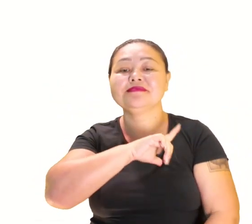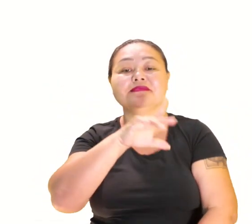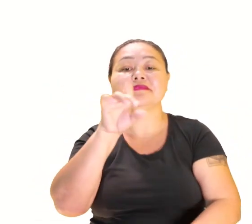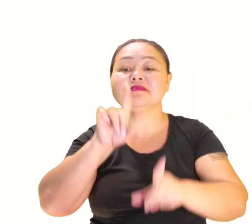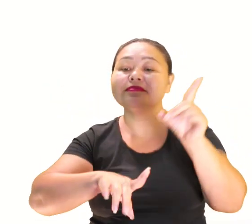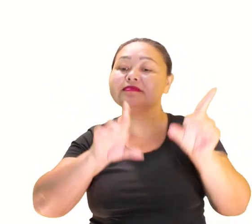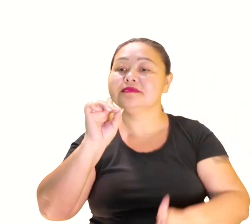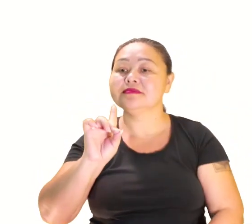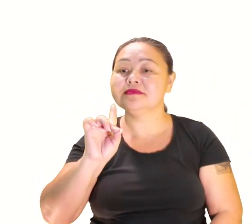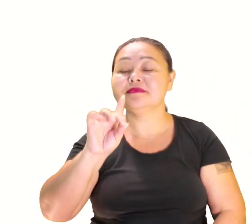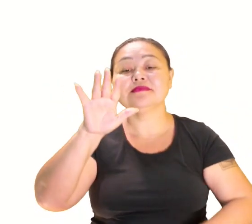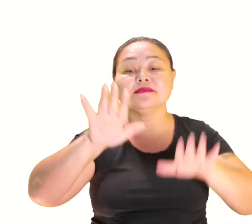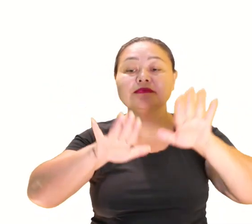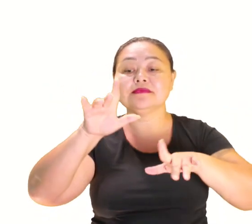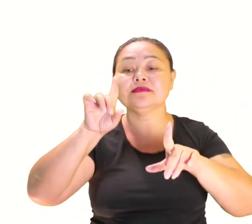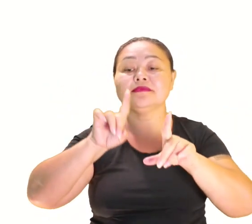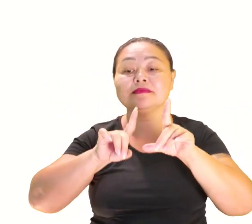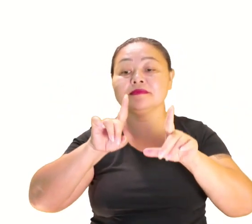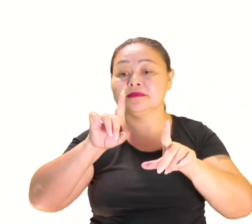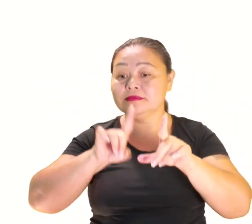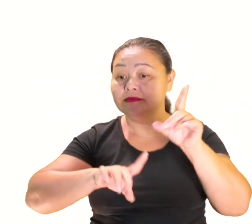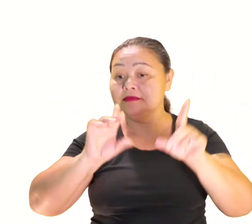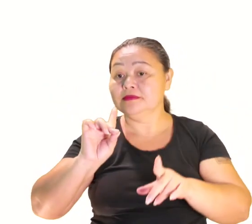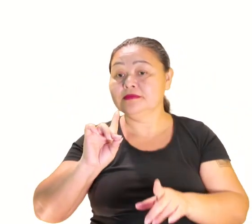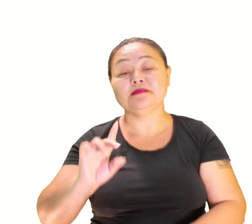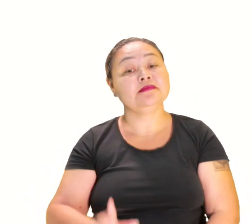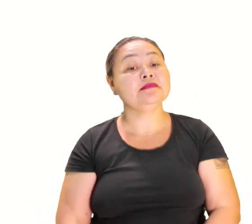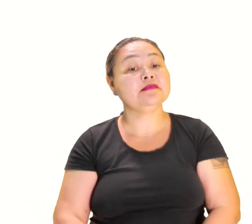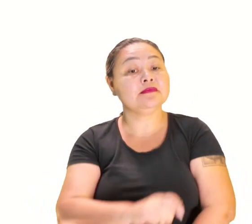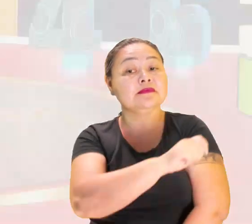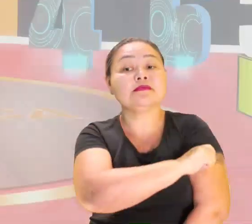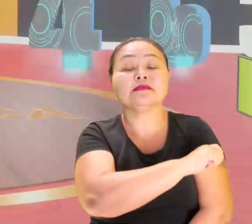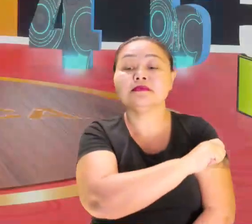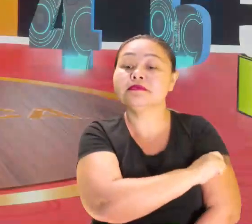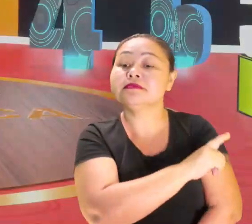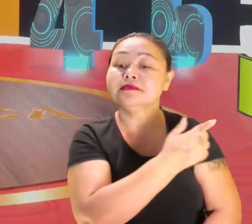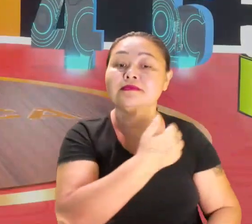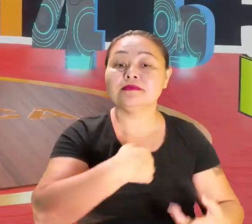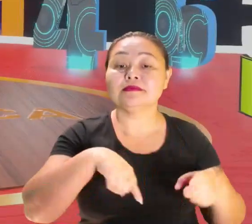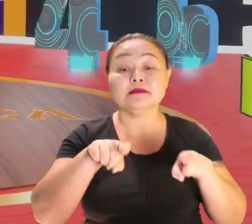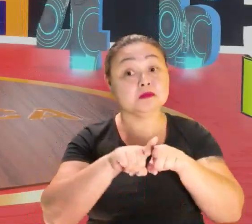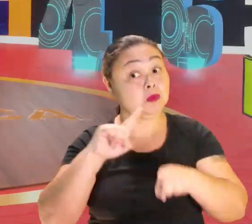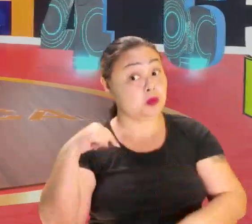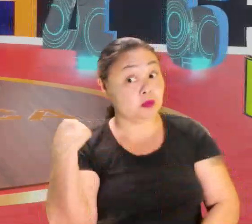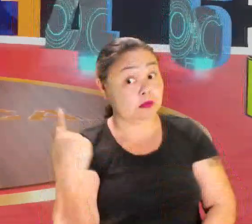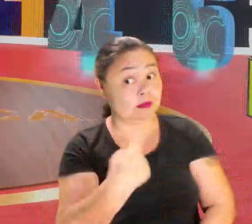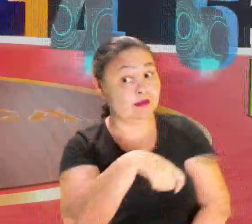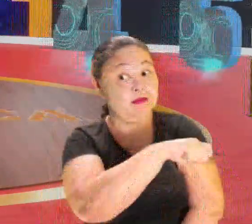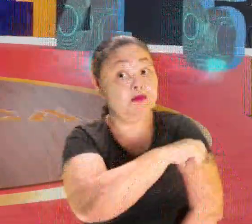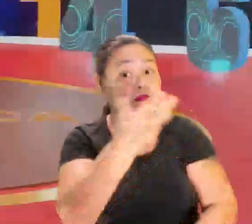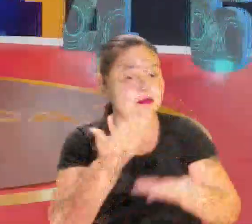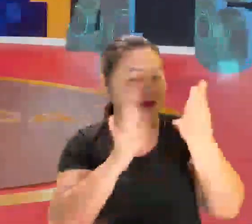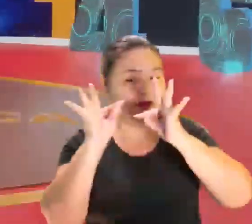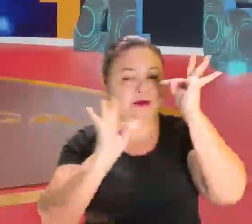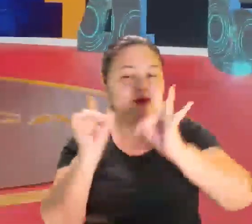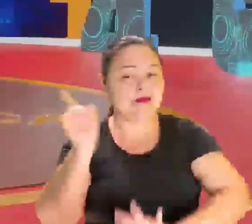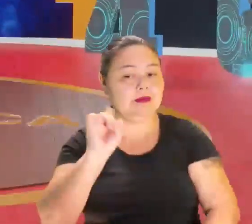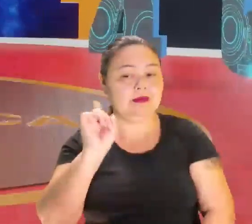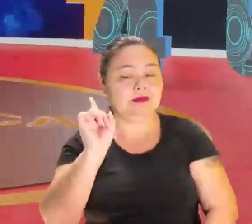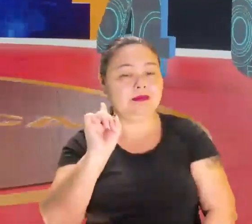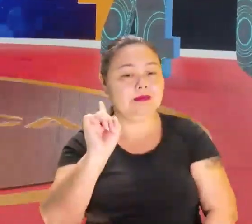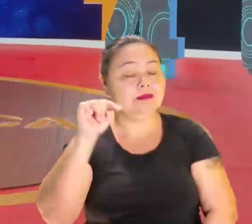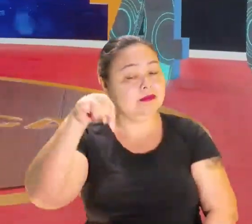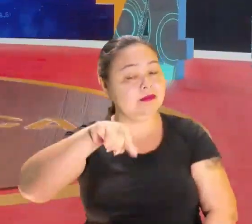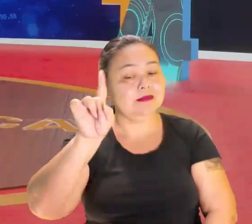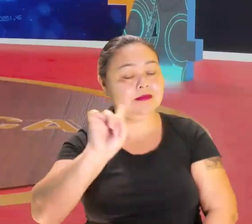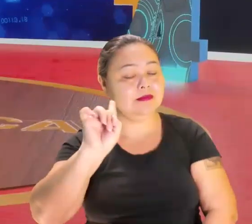letra D. Alguns alunos são distraídos. E olha ainda bem que não são os nossos da mediação. Jamais, ainda bem. Os